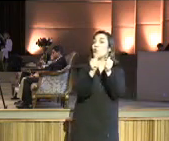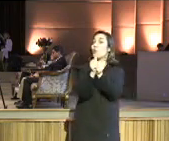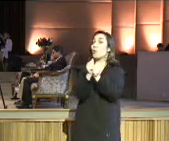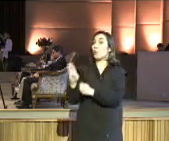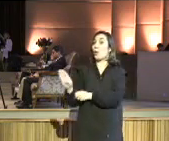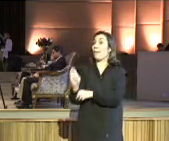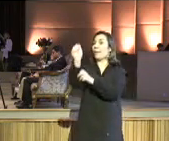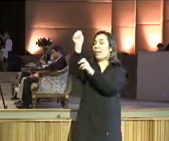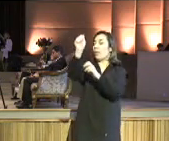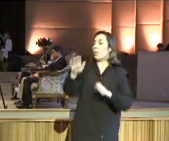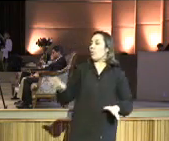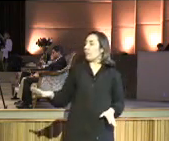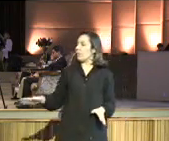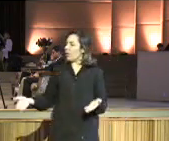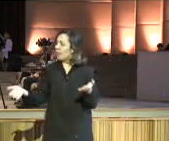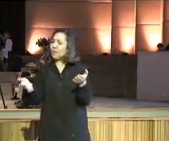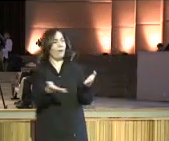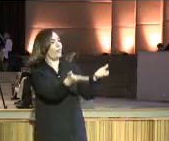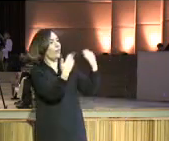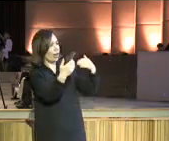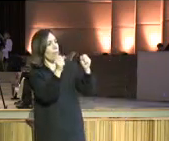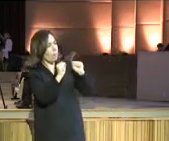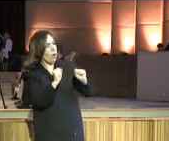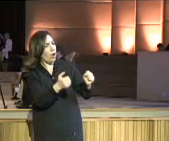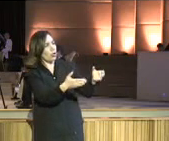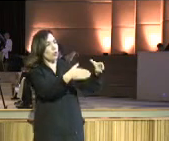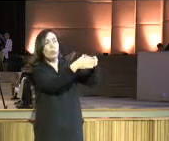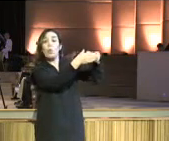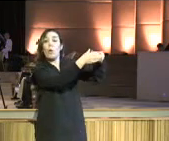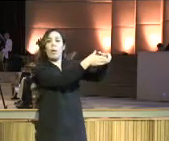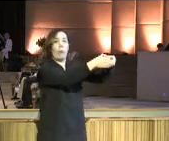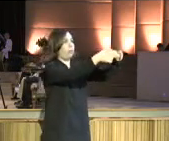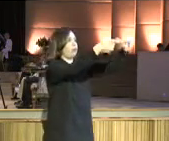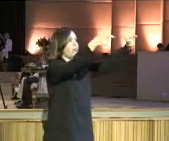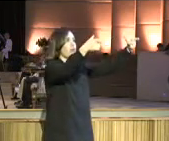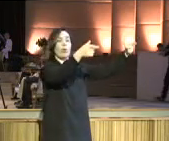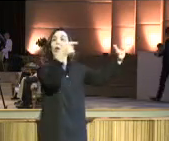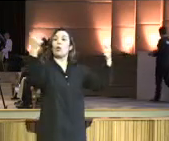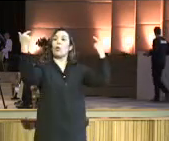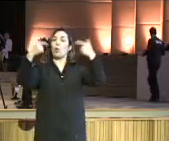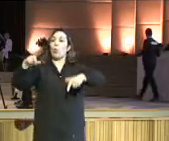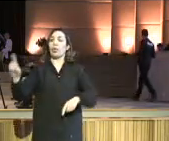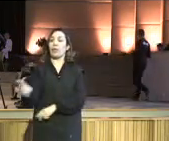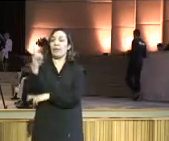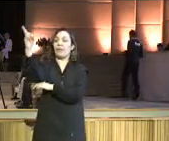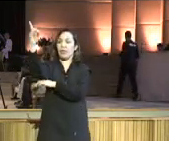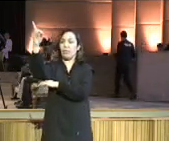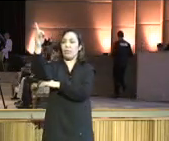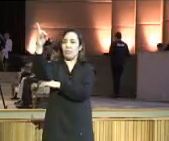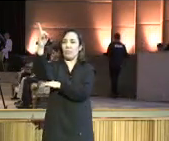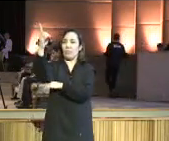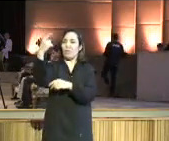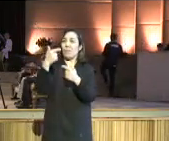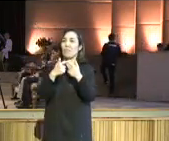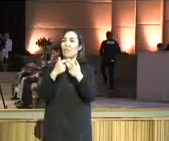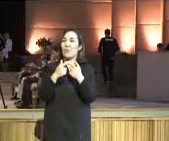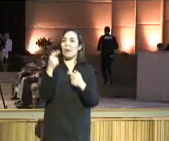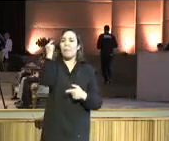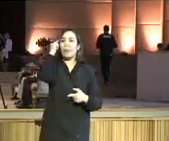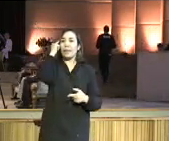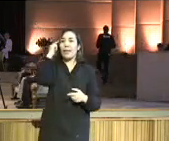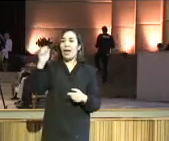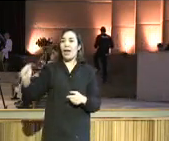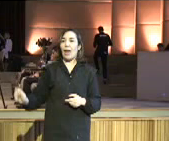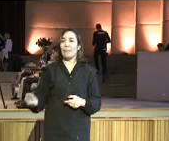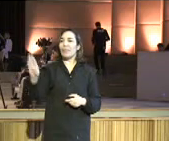Uma revolução que parecia ser sem volta, pois contava com o apoio de todos os